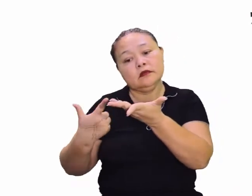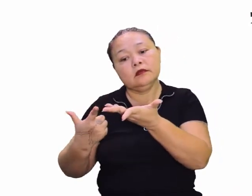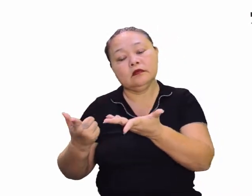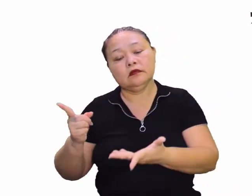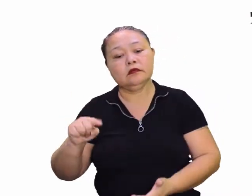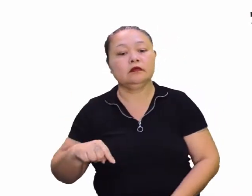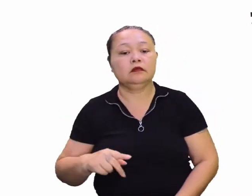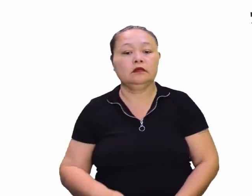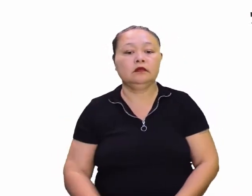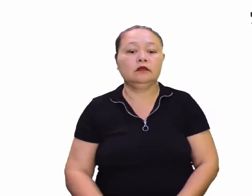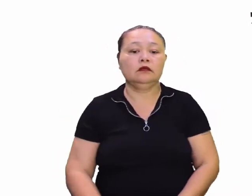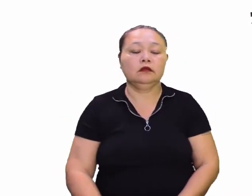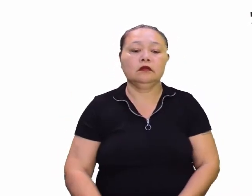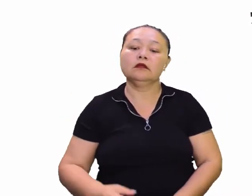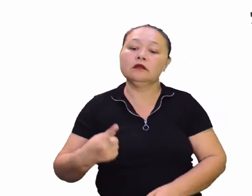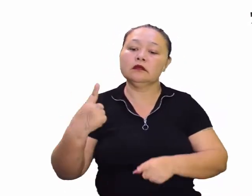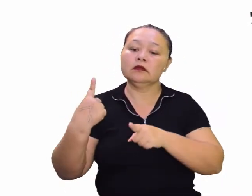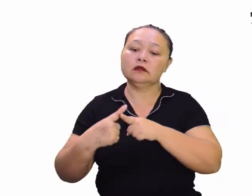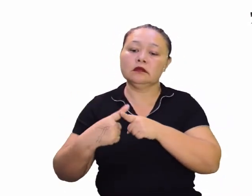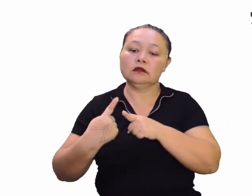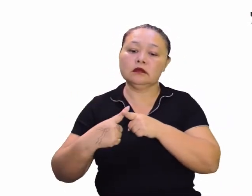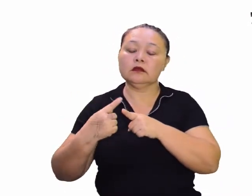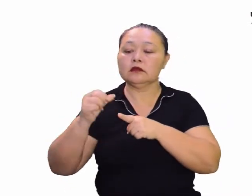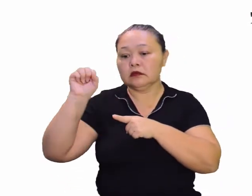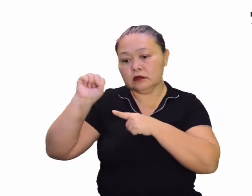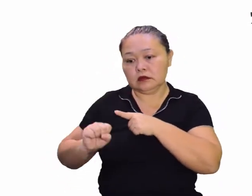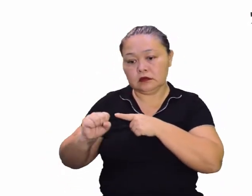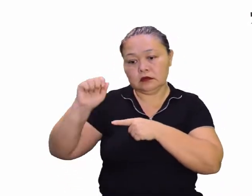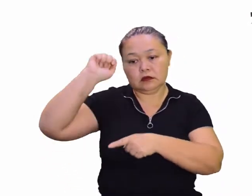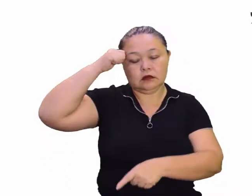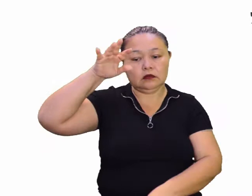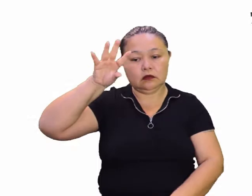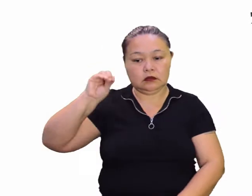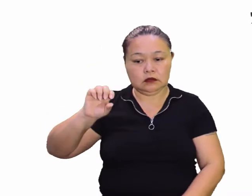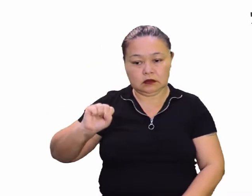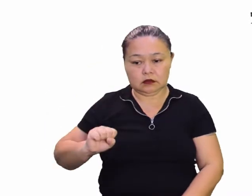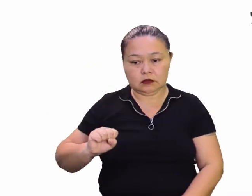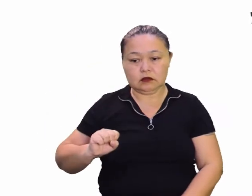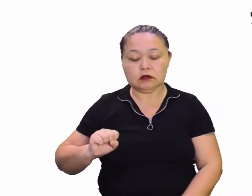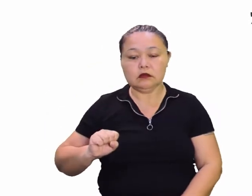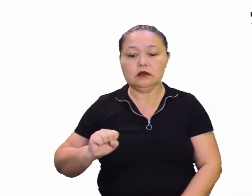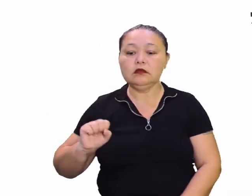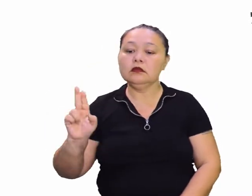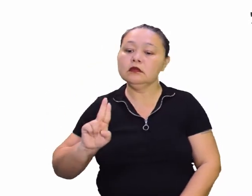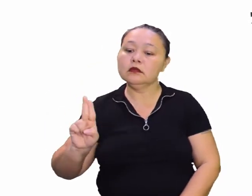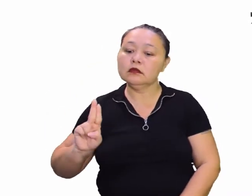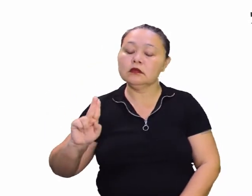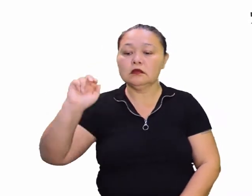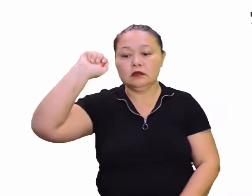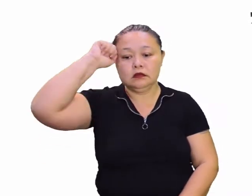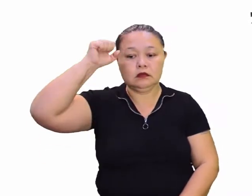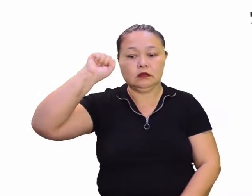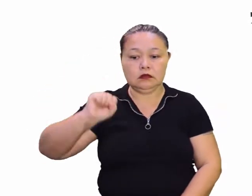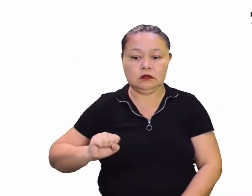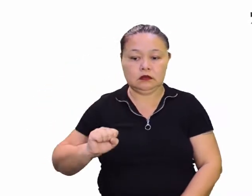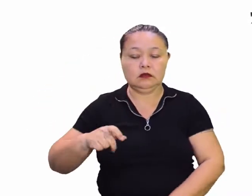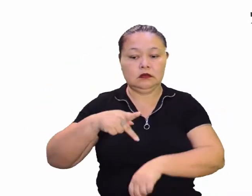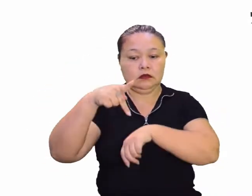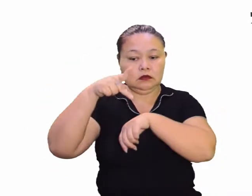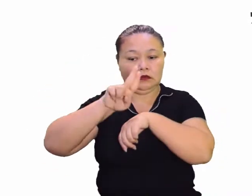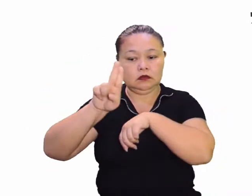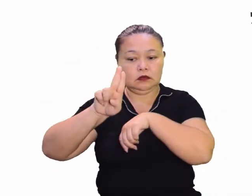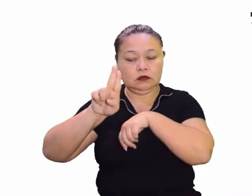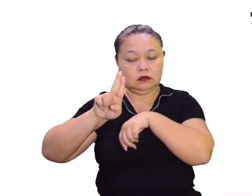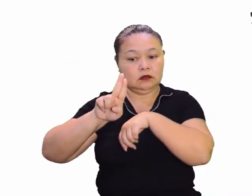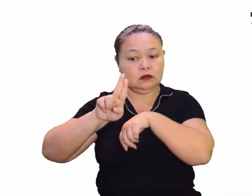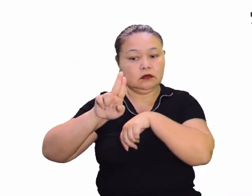né? Exato. Exatamente, porque ele realmente é o sul da África. Sul E o da nome África desse país é África do Sul. do Sul.